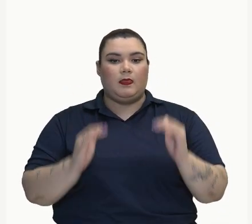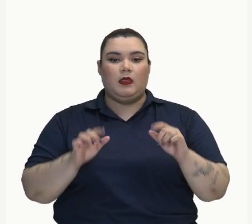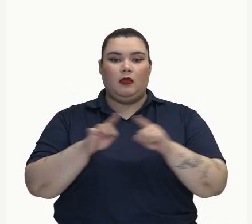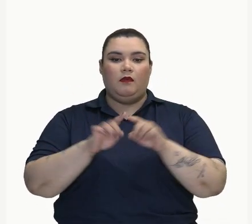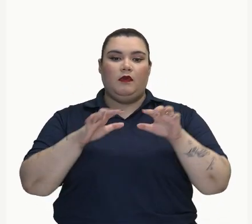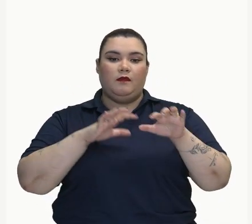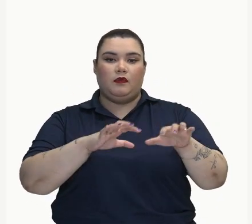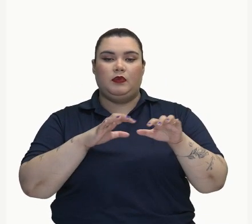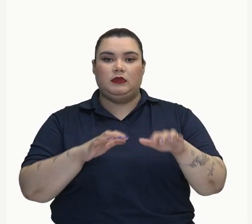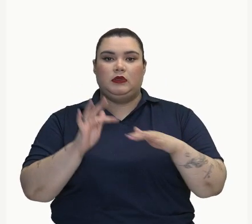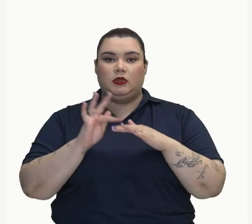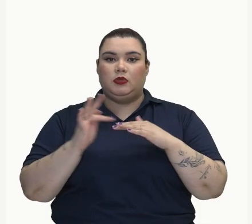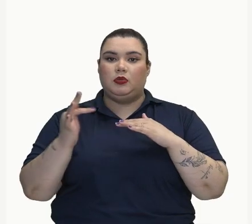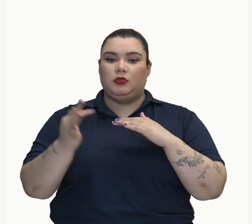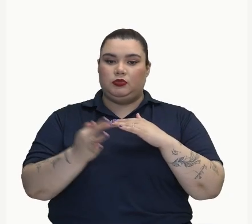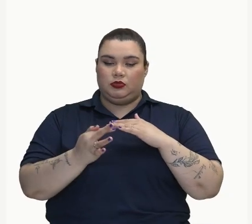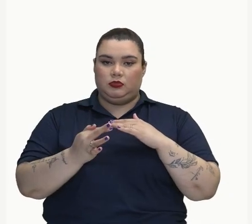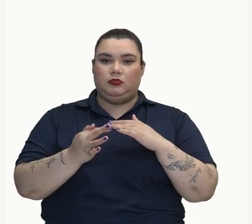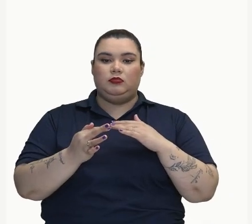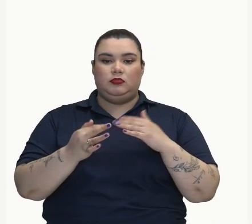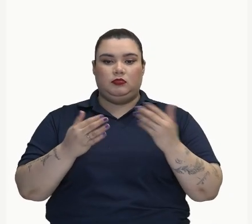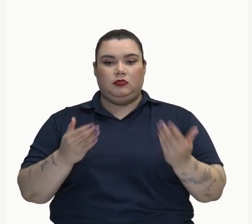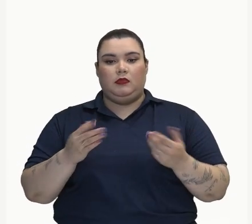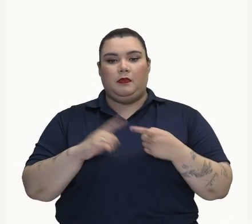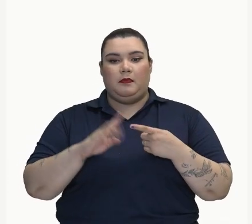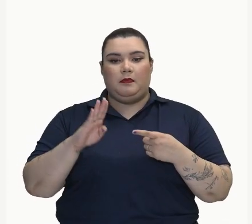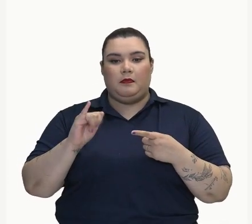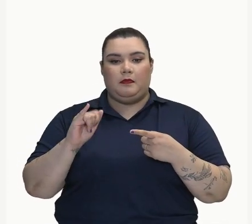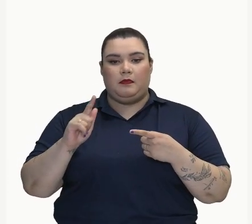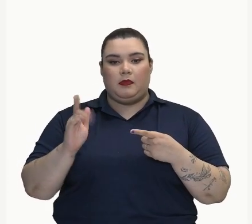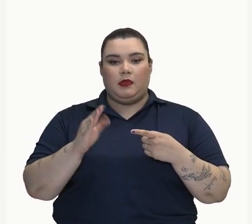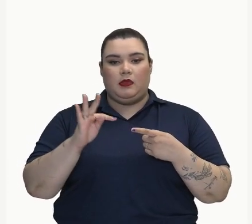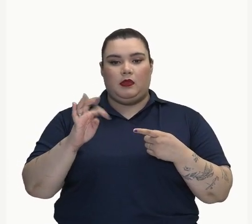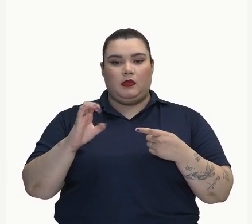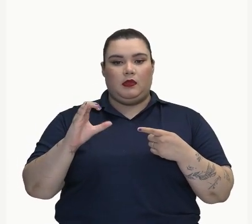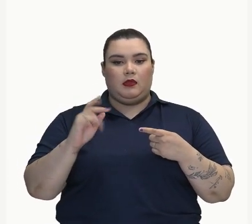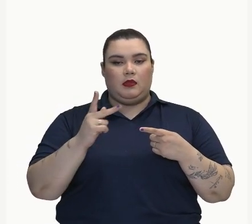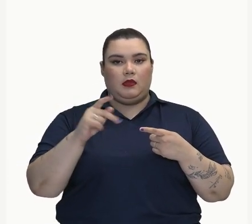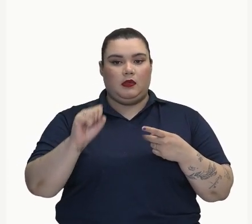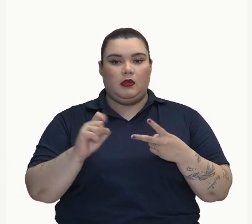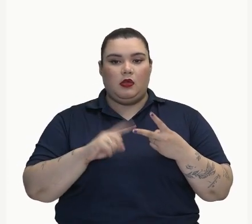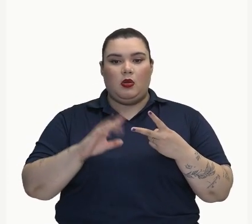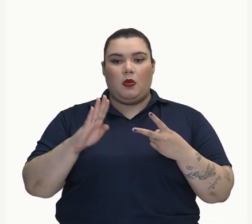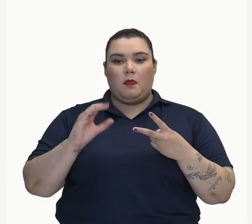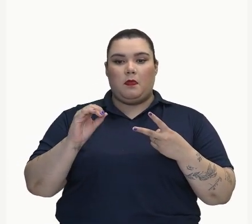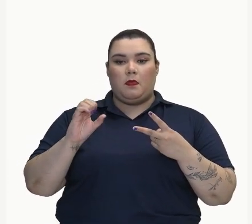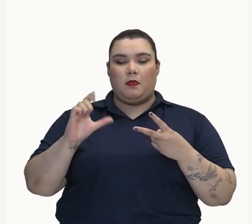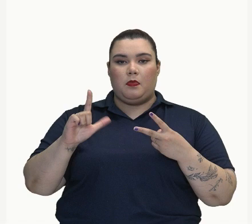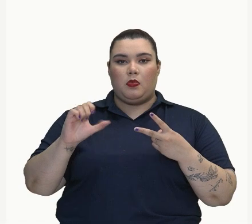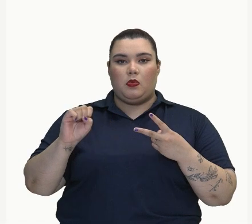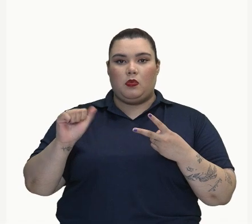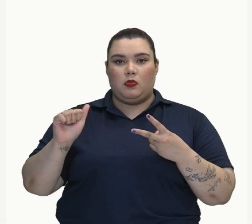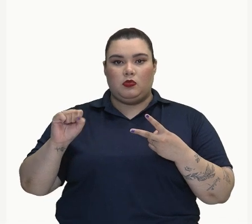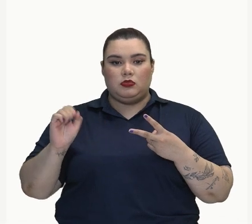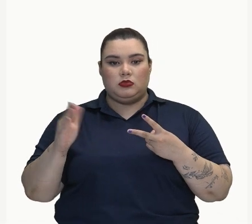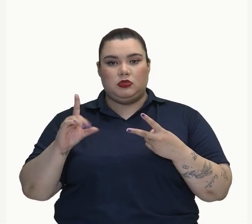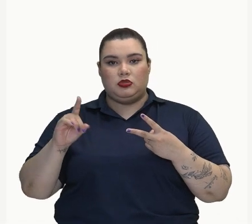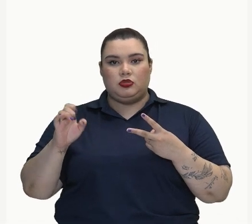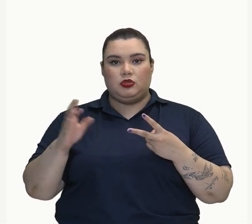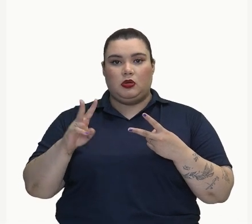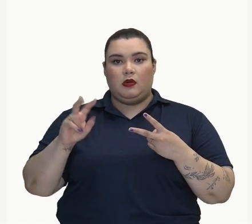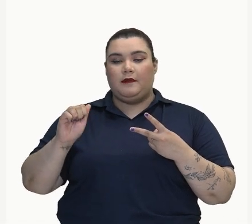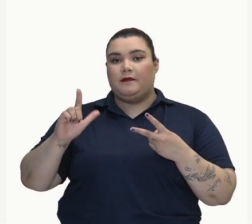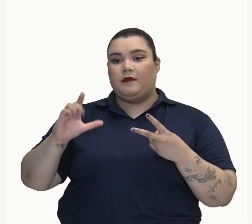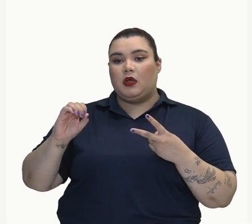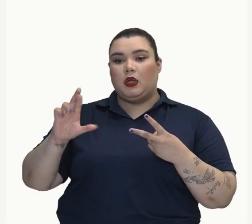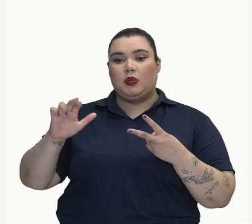ocorre a influência da mídia, as big techs e as bolsas de valores dentro desse processo de liderança.